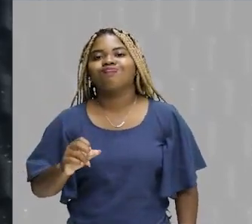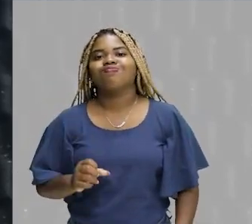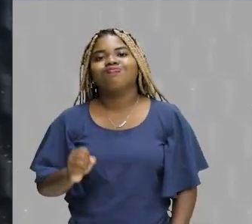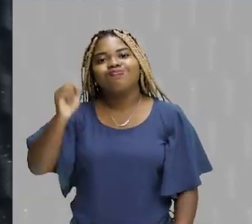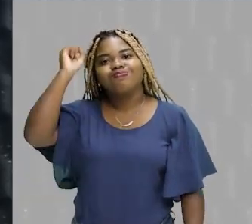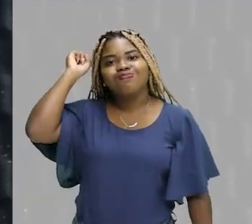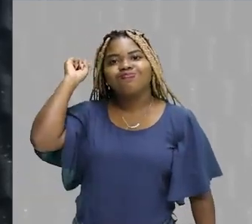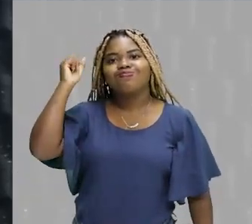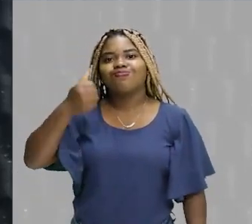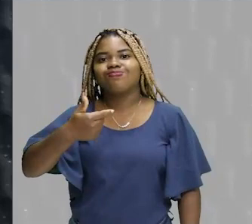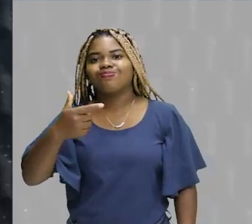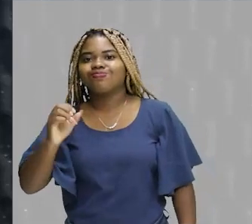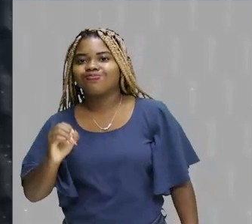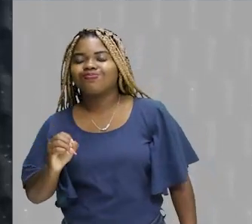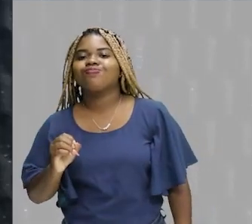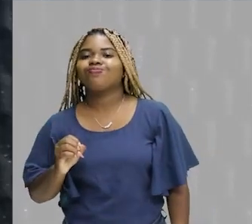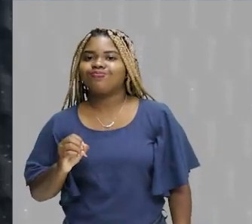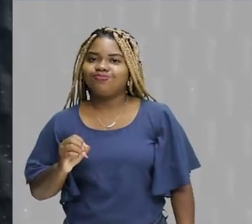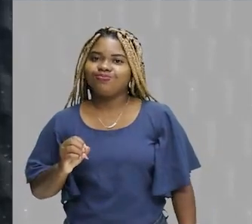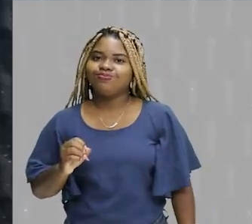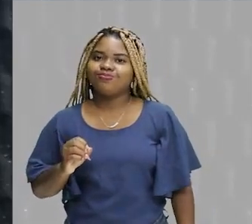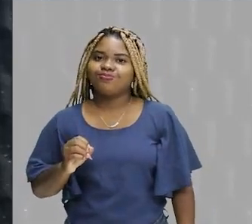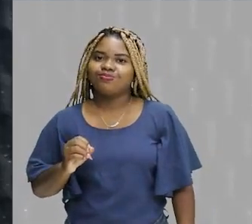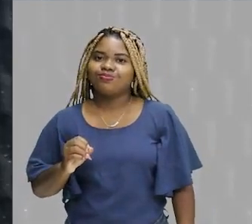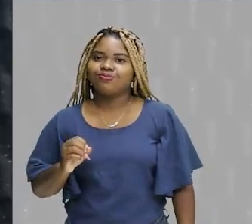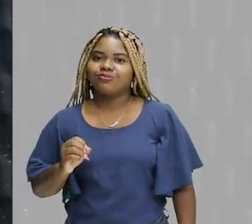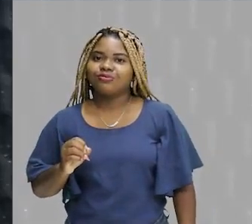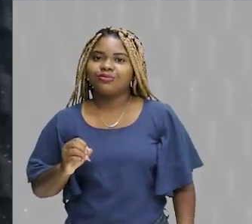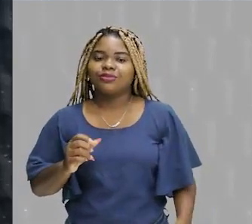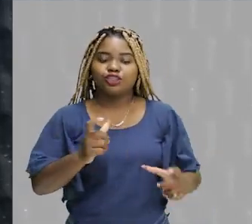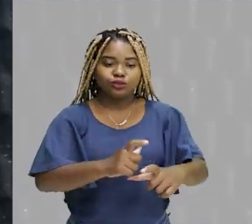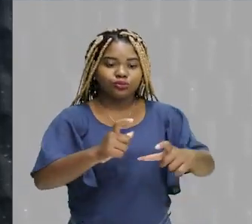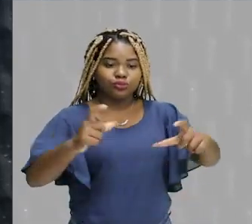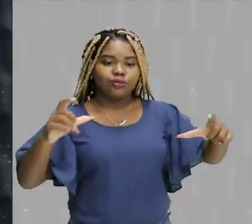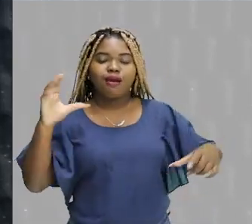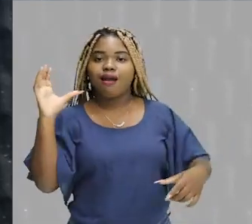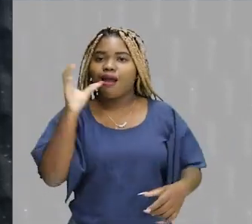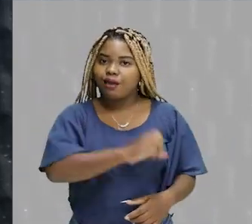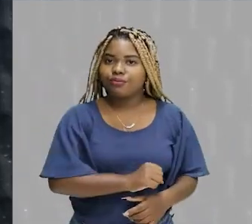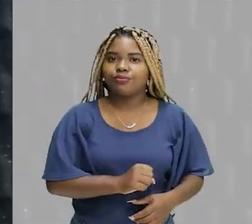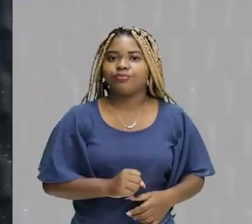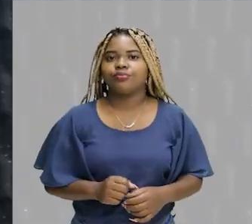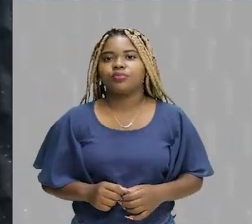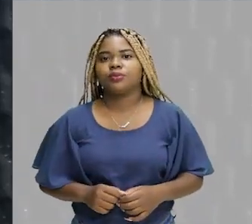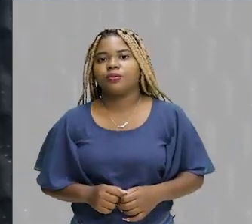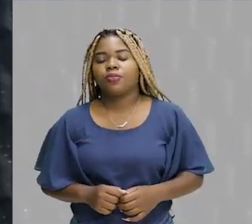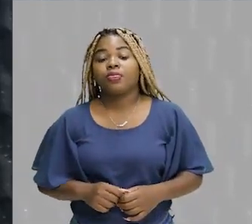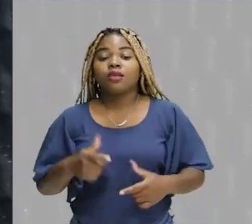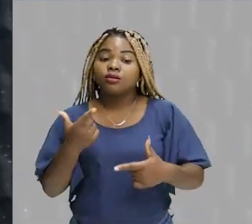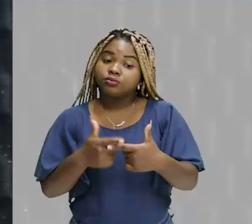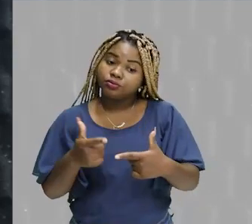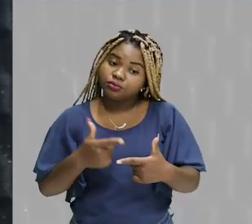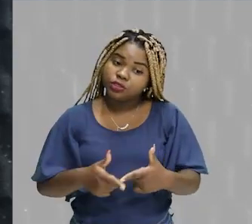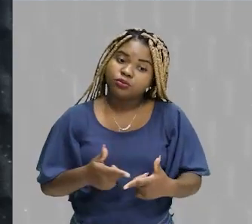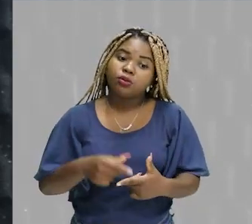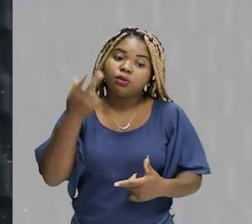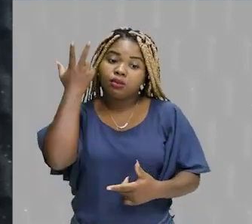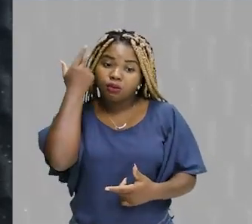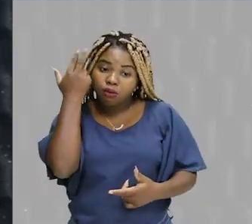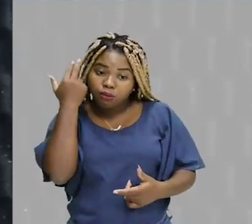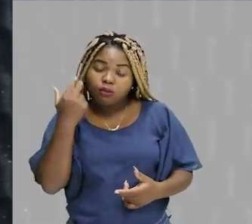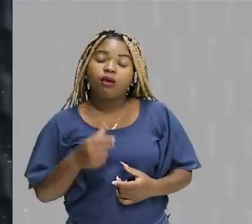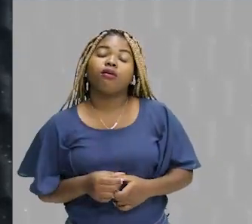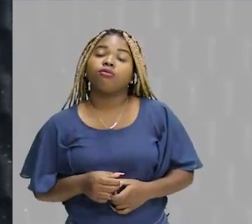do século XX, quando Chicago se transforma numa grande metrópole norte-americana. E são problemas que, como eu te falei, a gente também